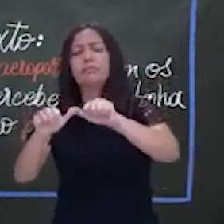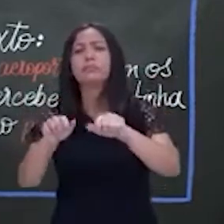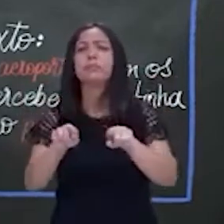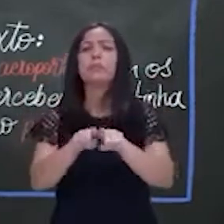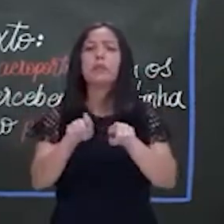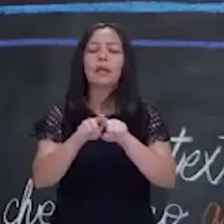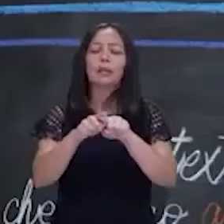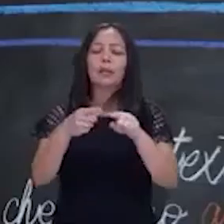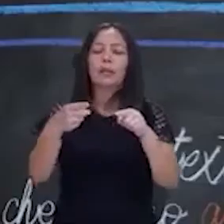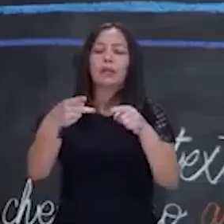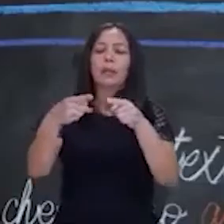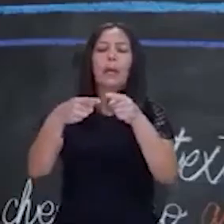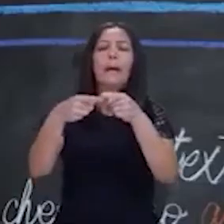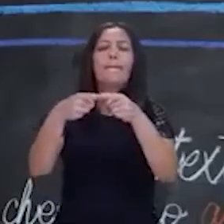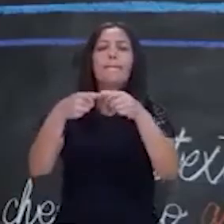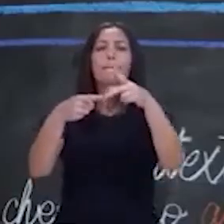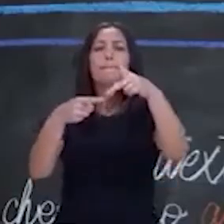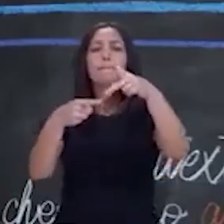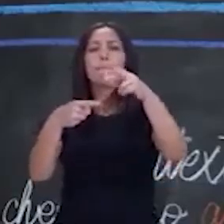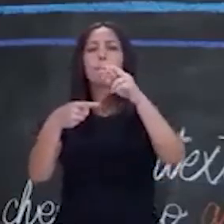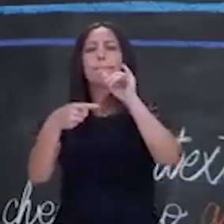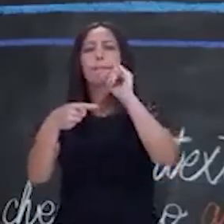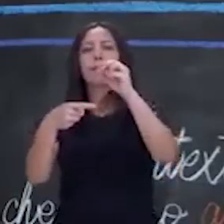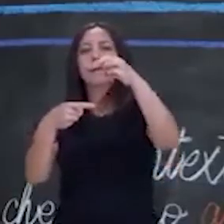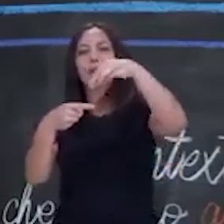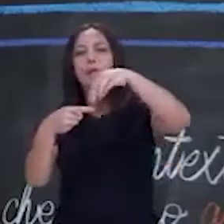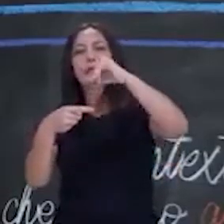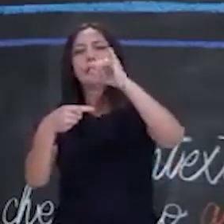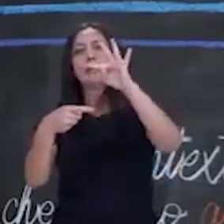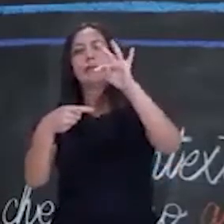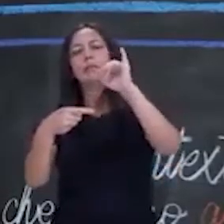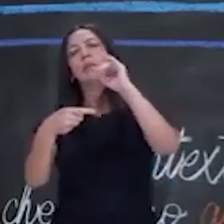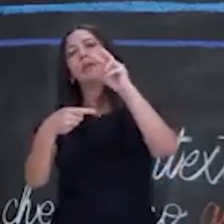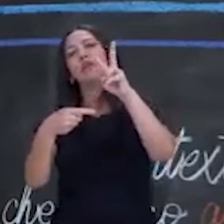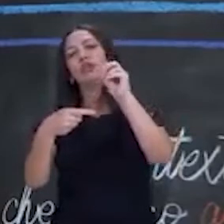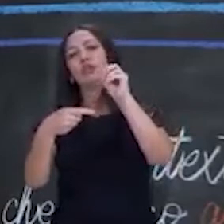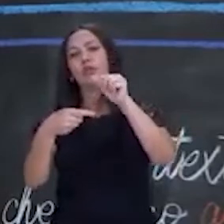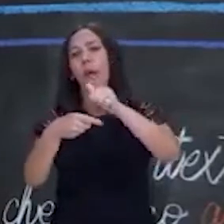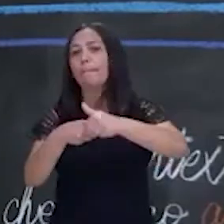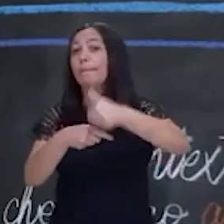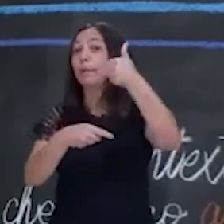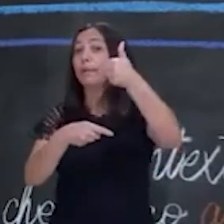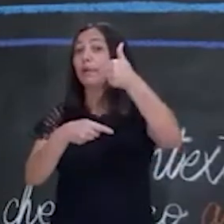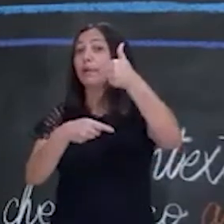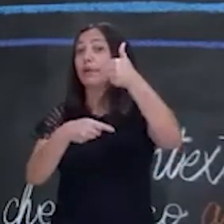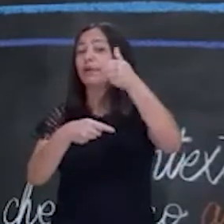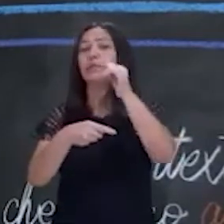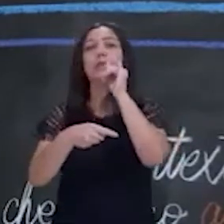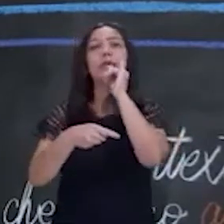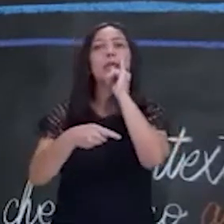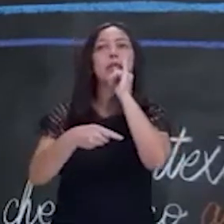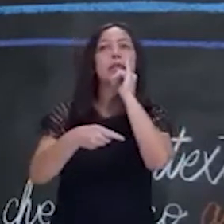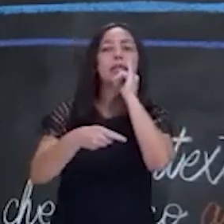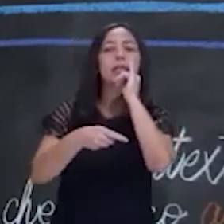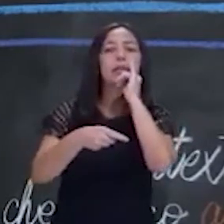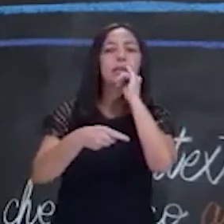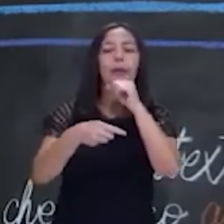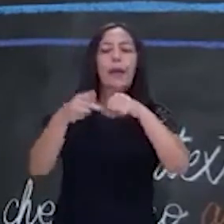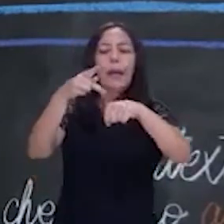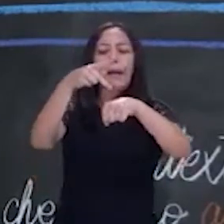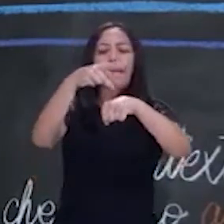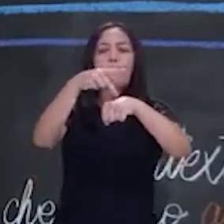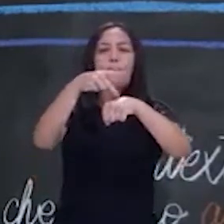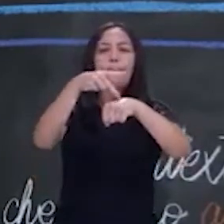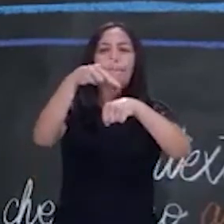algo que dá origem a uma outra coisa. Então, um exemplo bem fácil para você. Eu tenho a palavra pedra e a palavra pedreiro. Pedreiro é uma palavra que